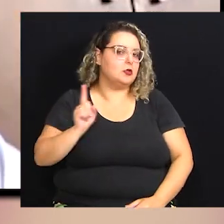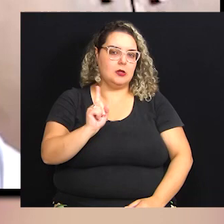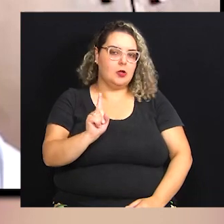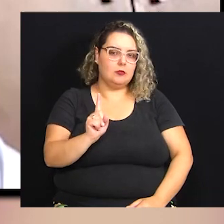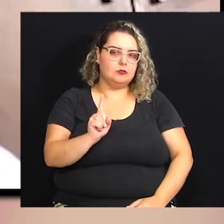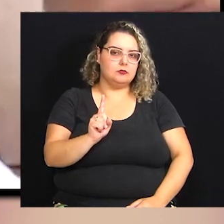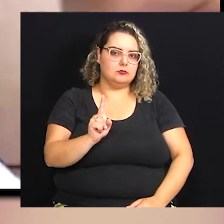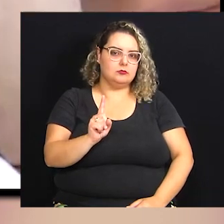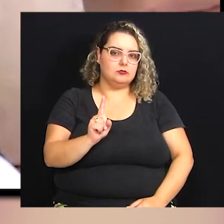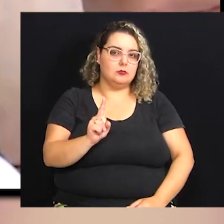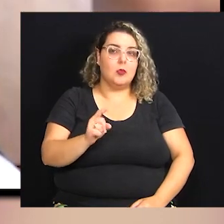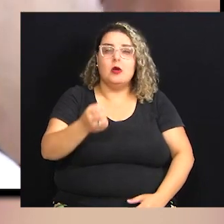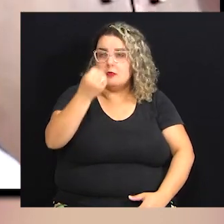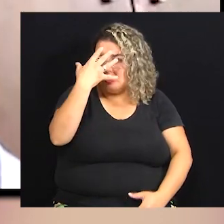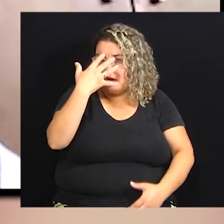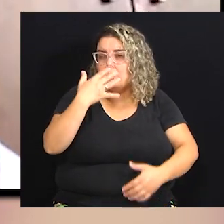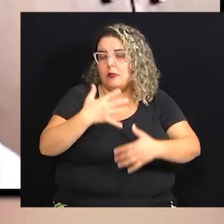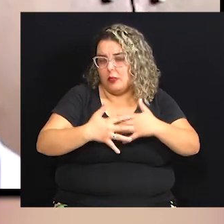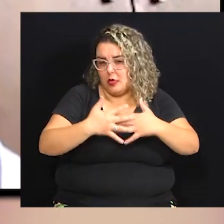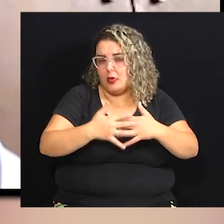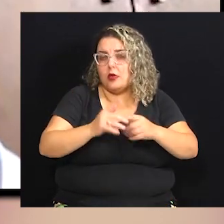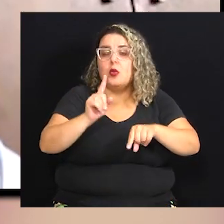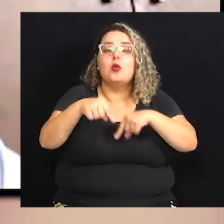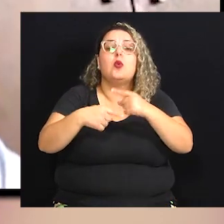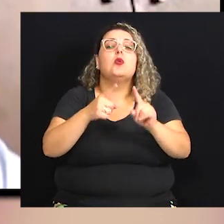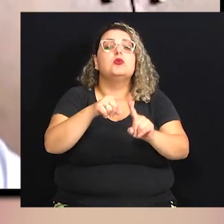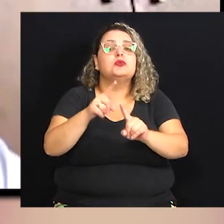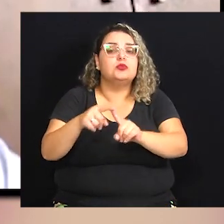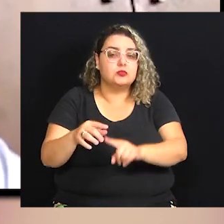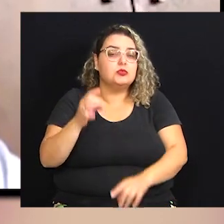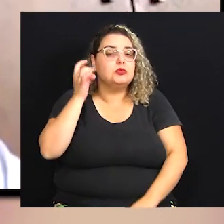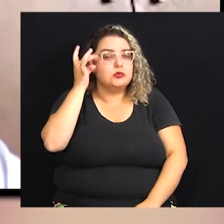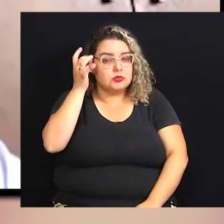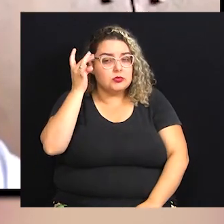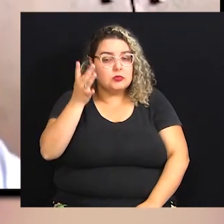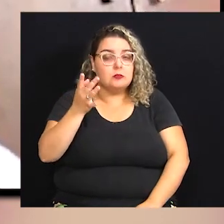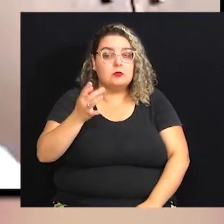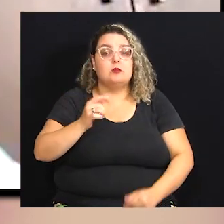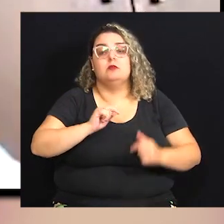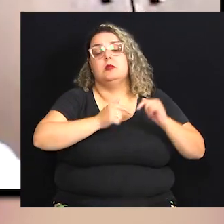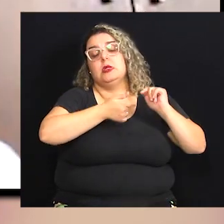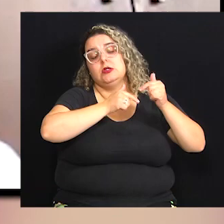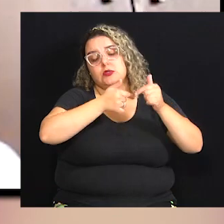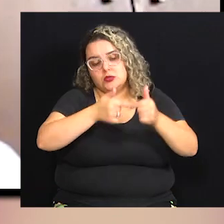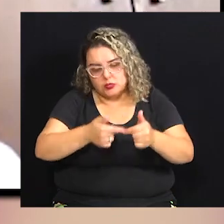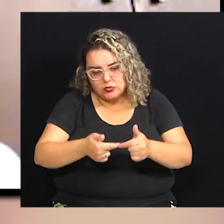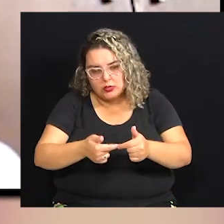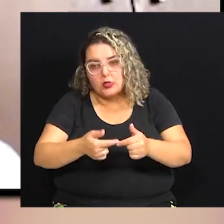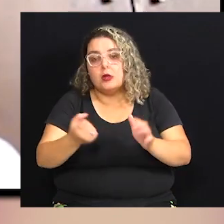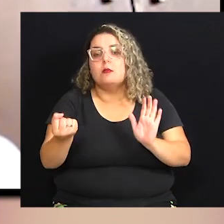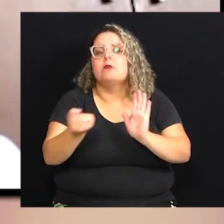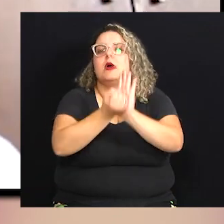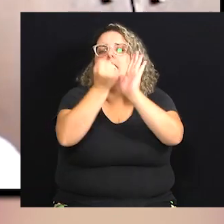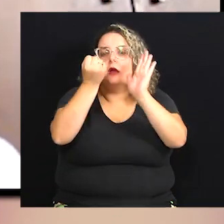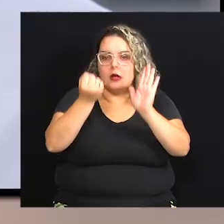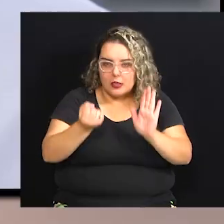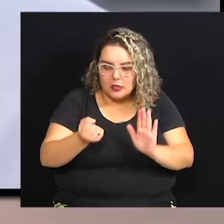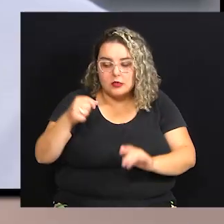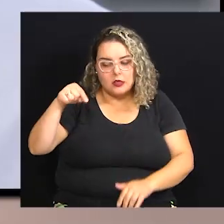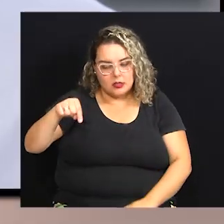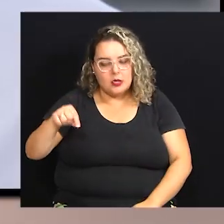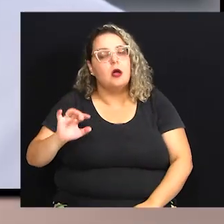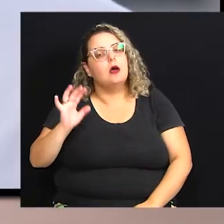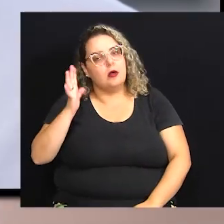ser enxaqueca? Não, porque a luz também pode incomodar em outros tipos de dores de cabeça, mas classicamente e muito